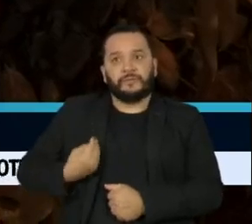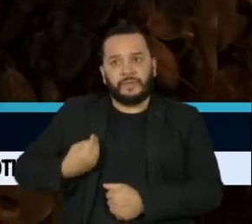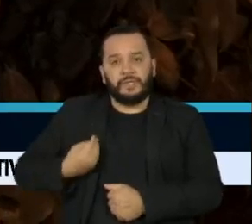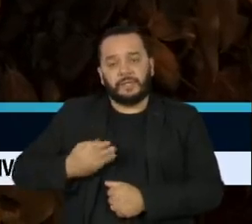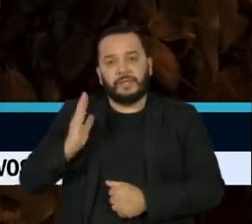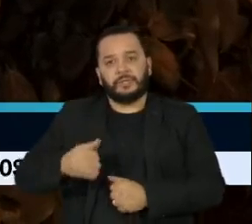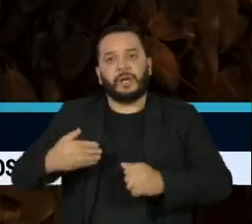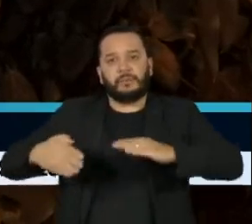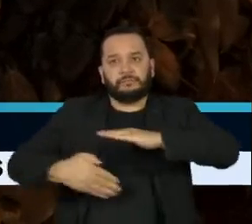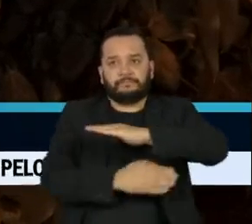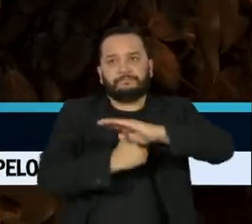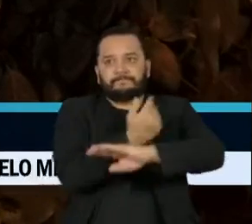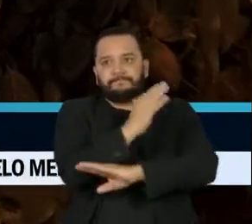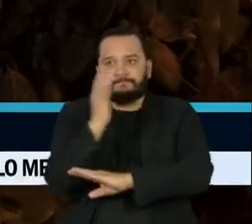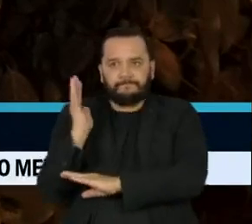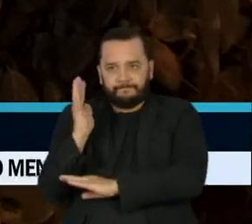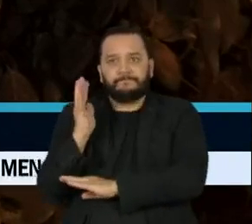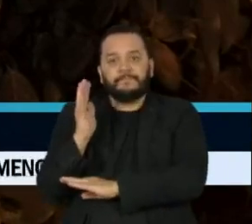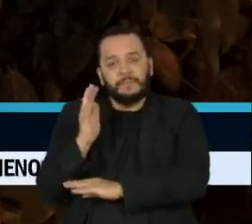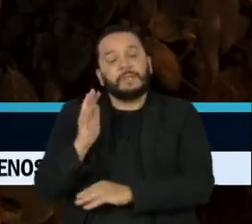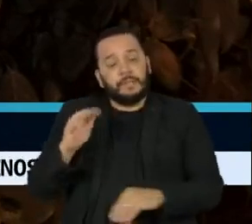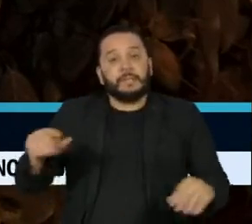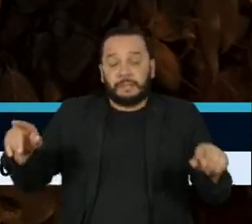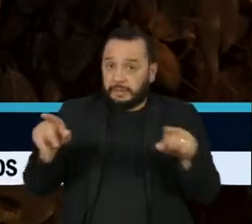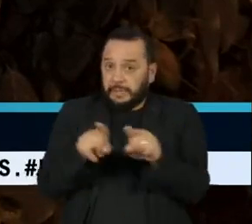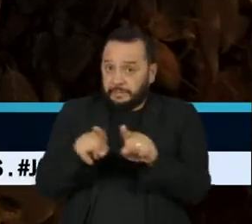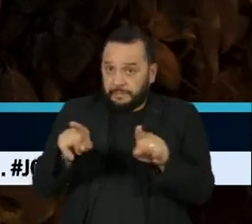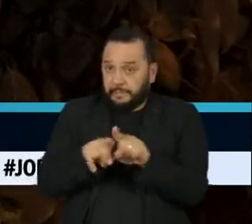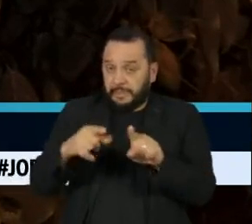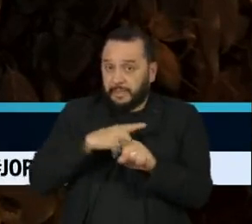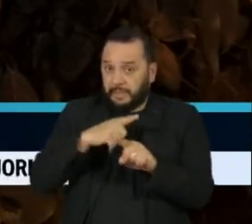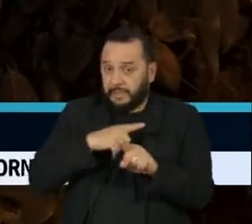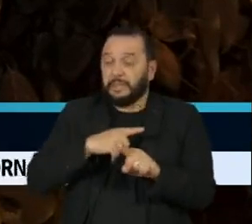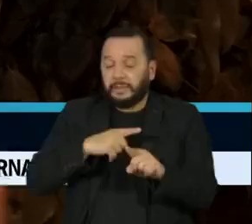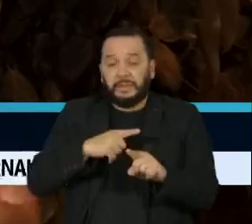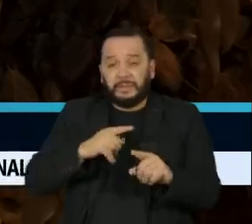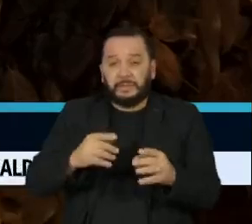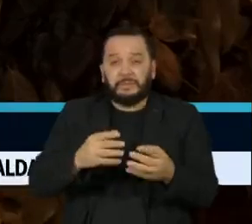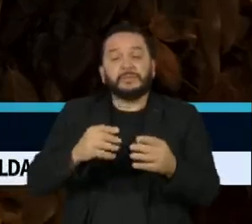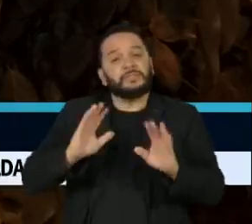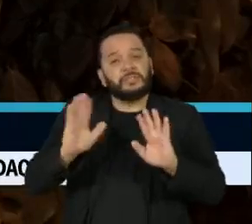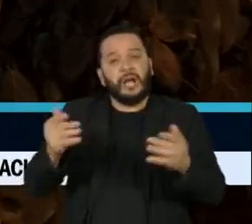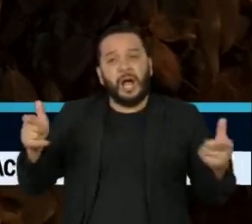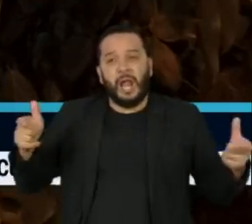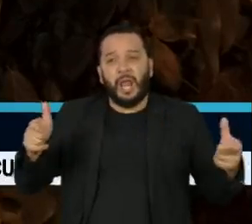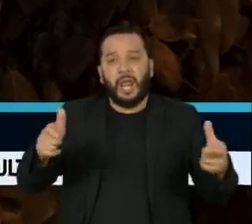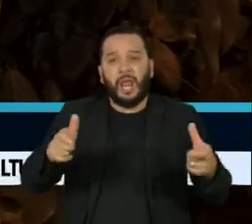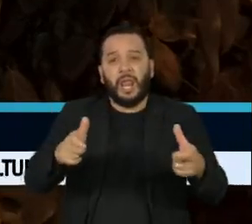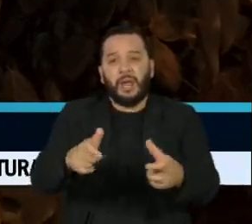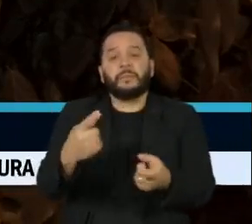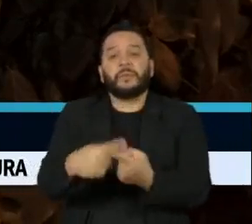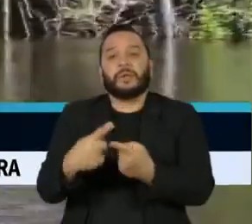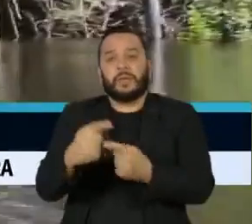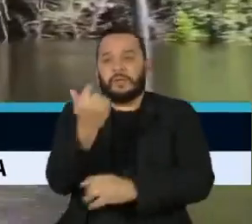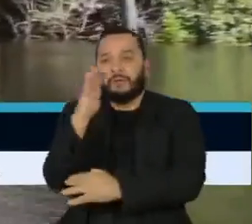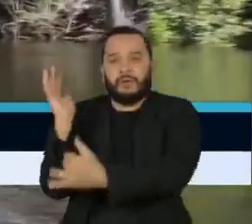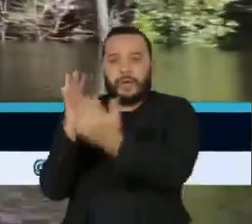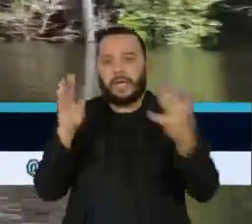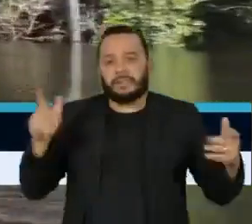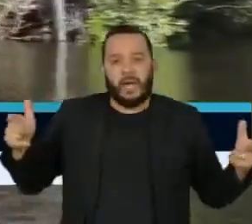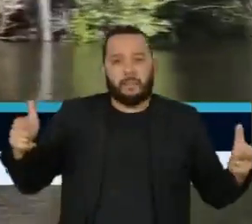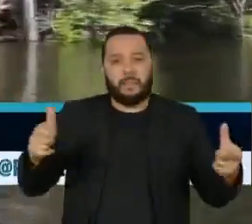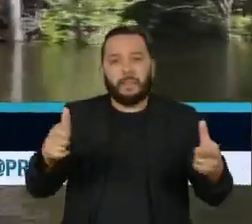que os estoques de carbono, o componente que mais sofre com o desmatamento da maior floresta tropical do planeta.